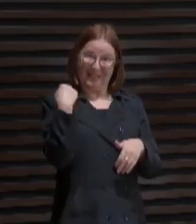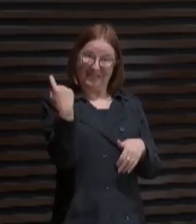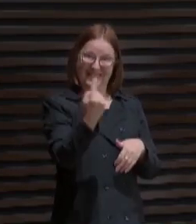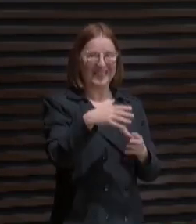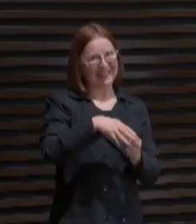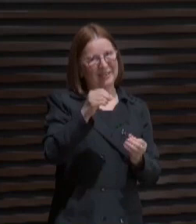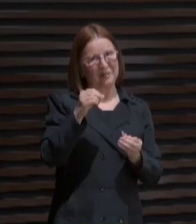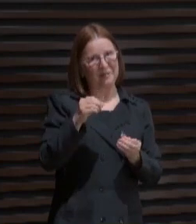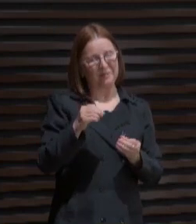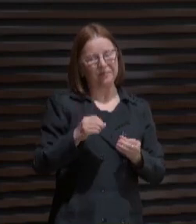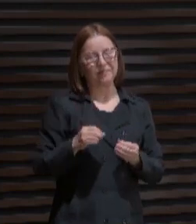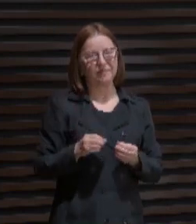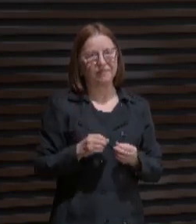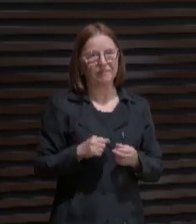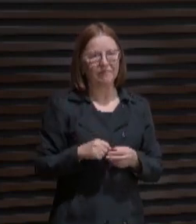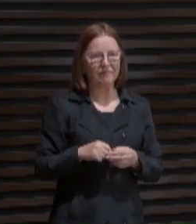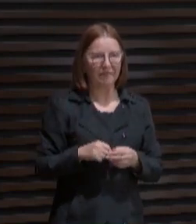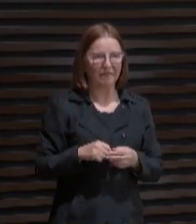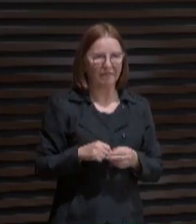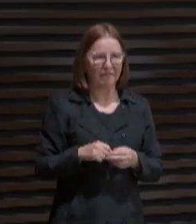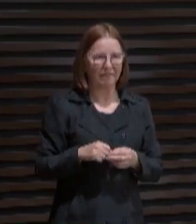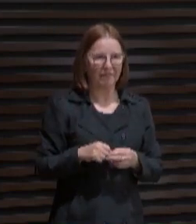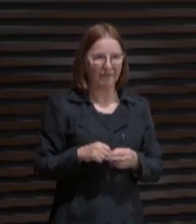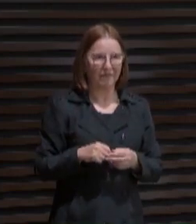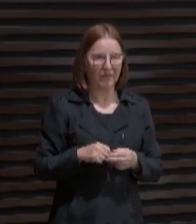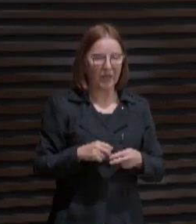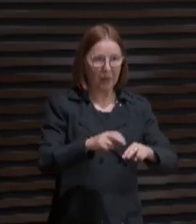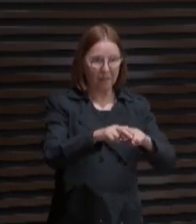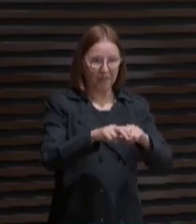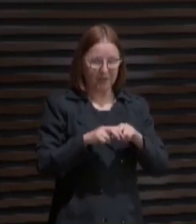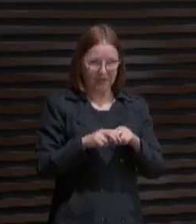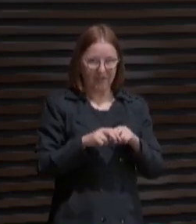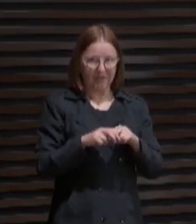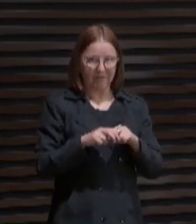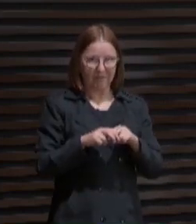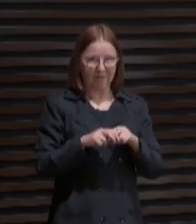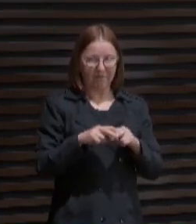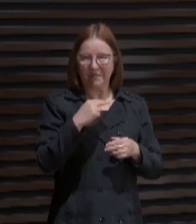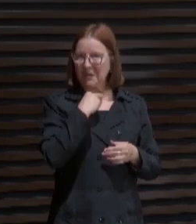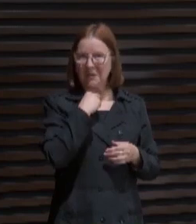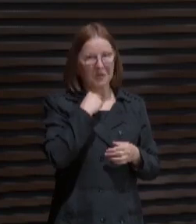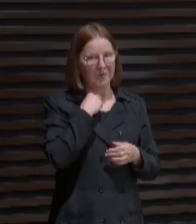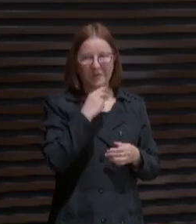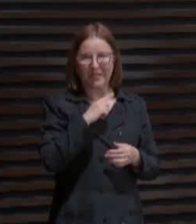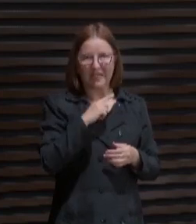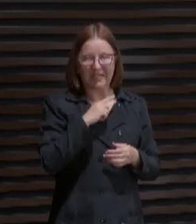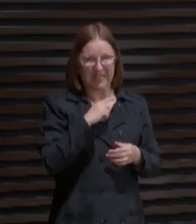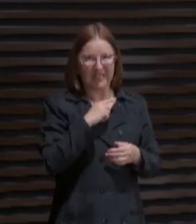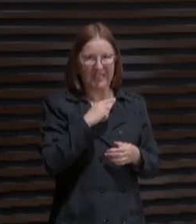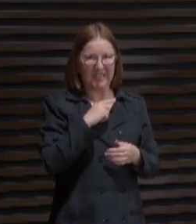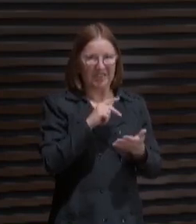que nós não devemos ter a nossa verdadeira alegria baseada nos sentimentos que